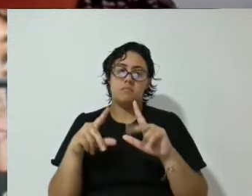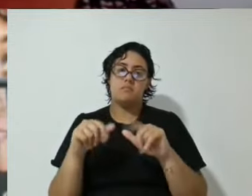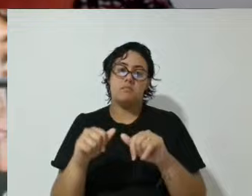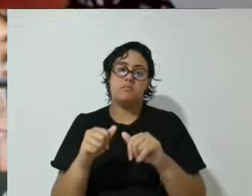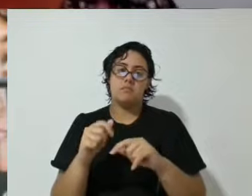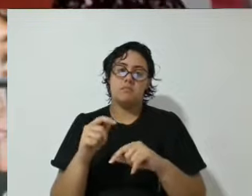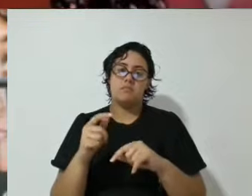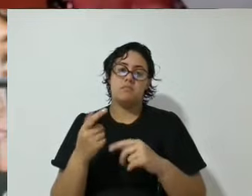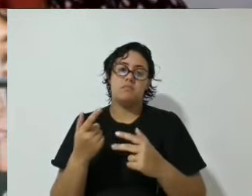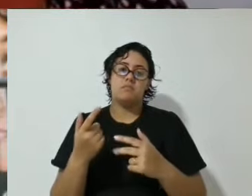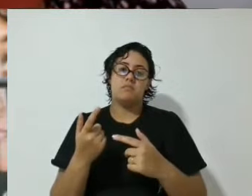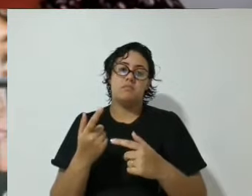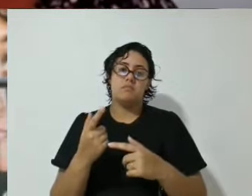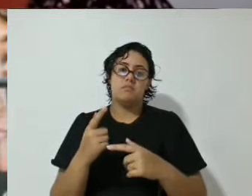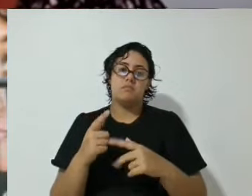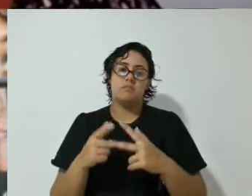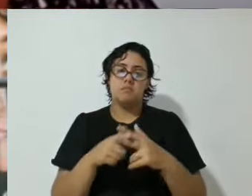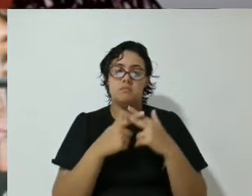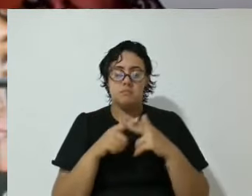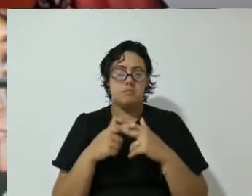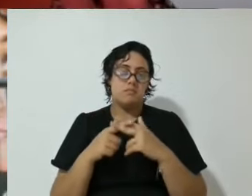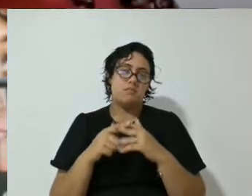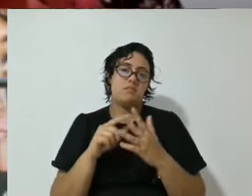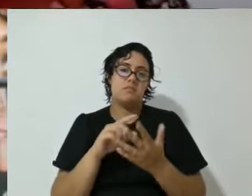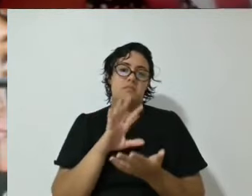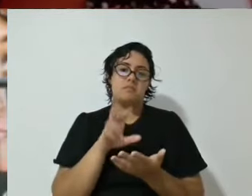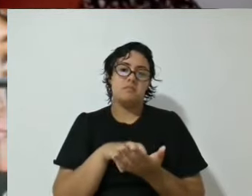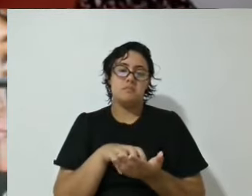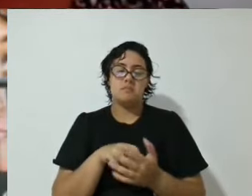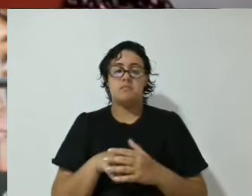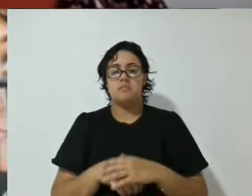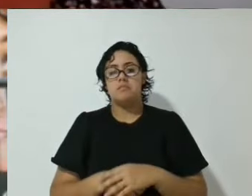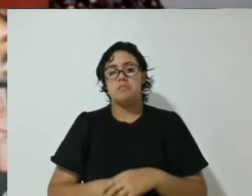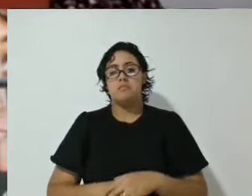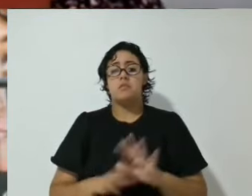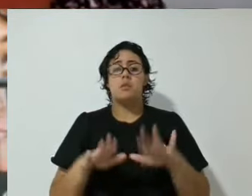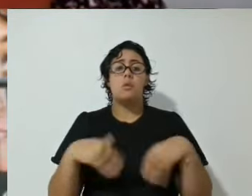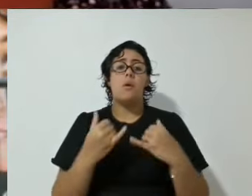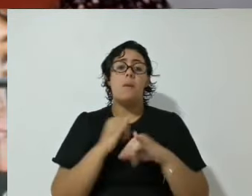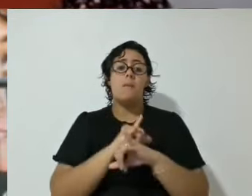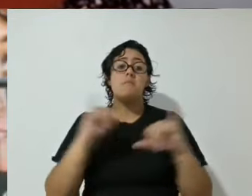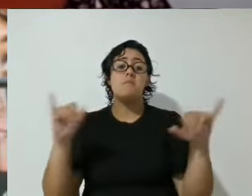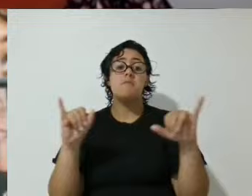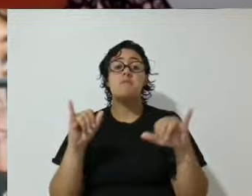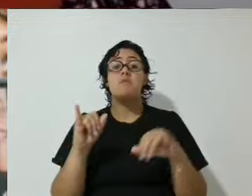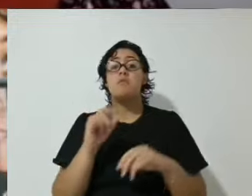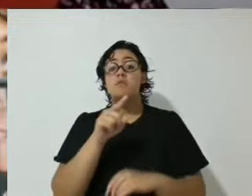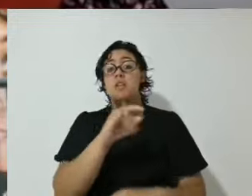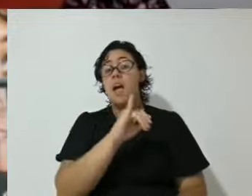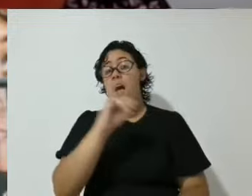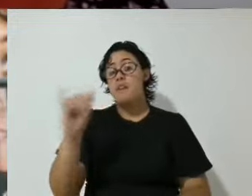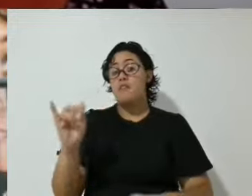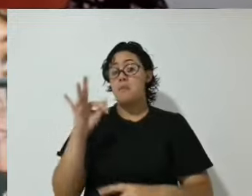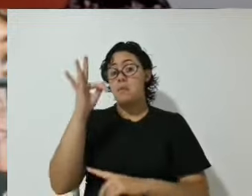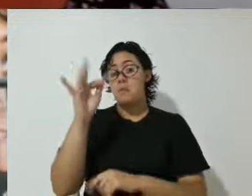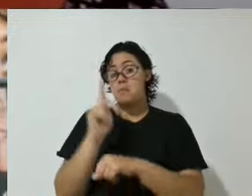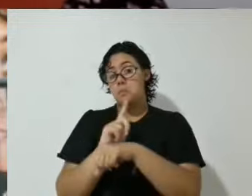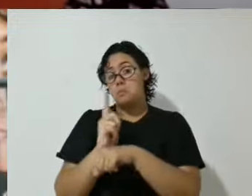de Cultura, né? Qual que seria, então, essa mensagem que você deixaria para os futuros servidores,